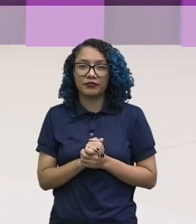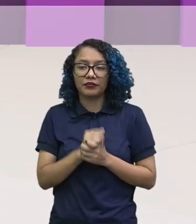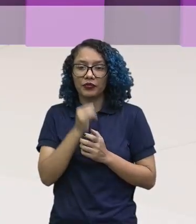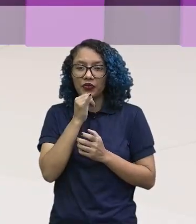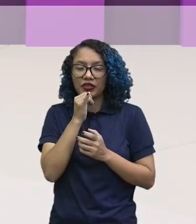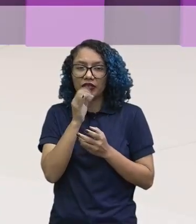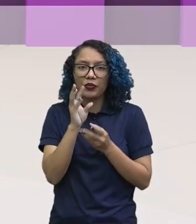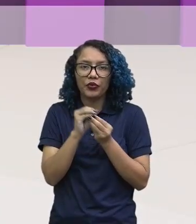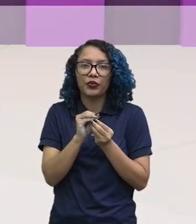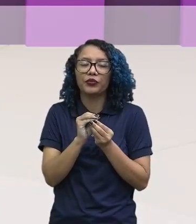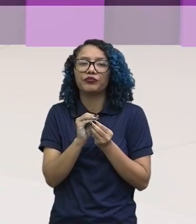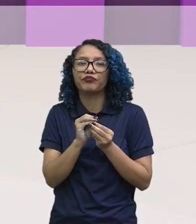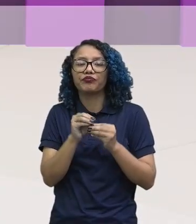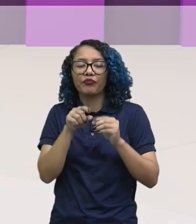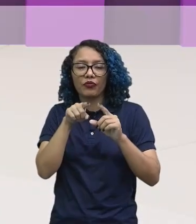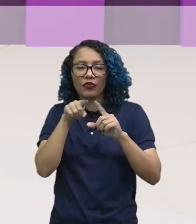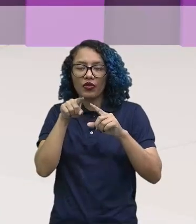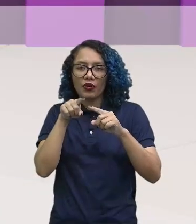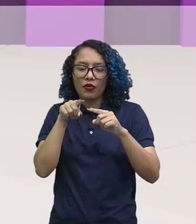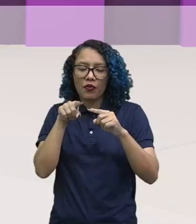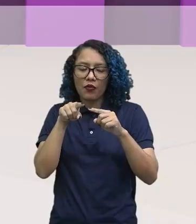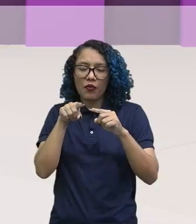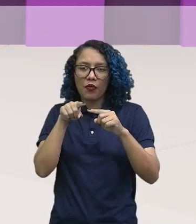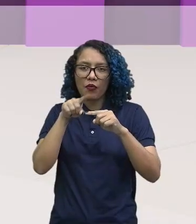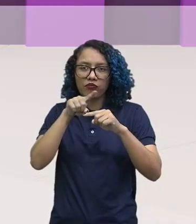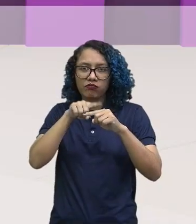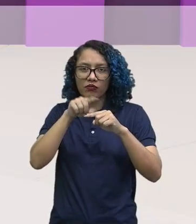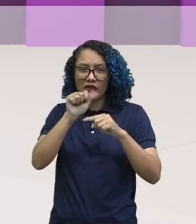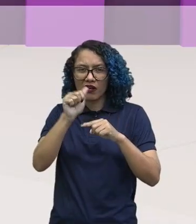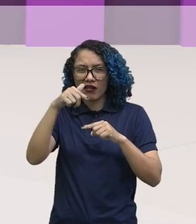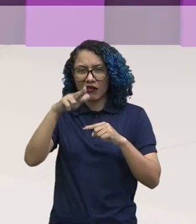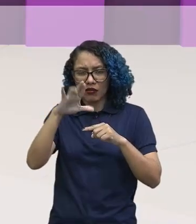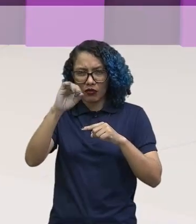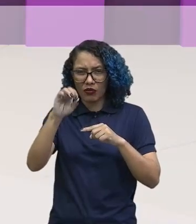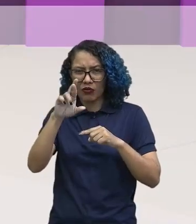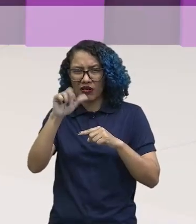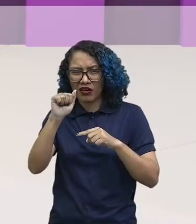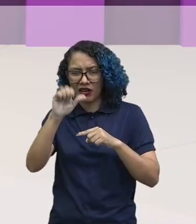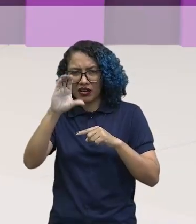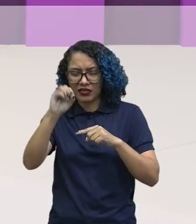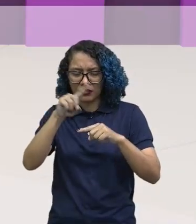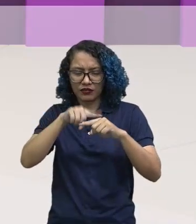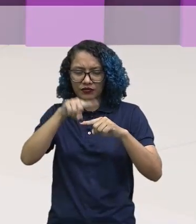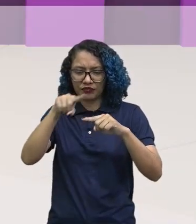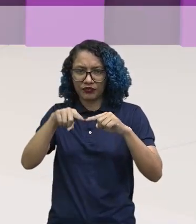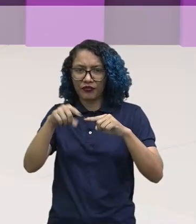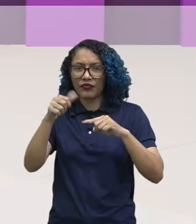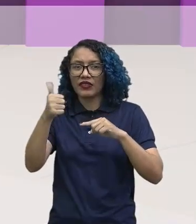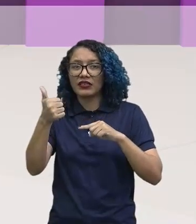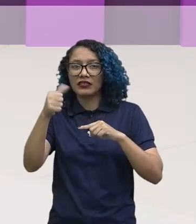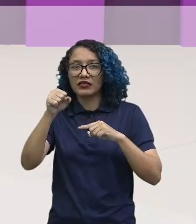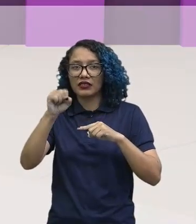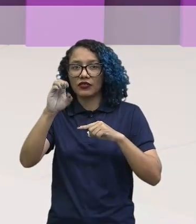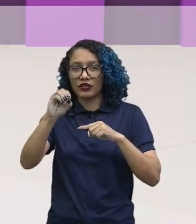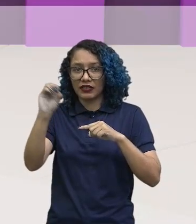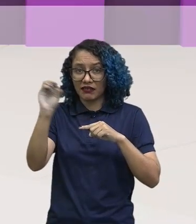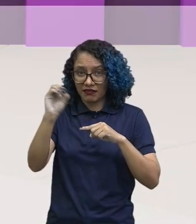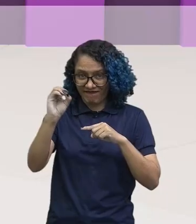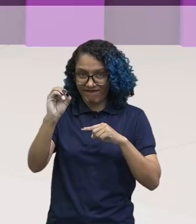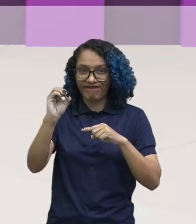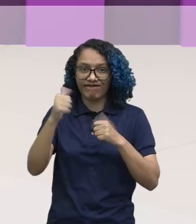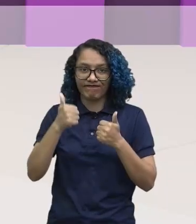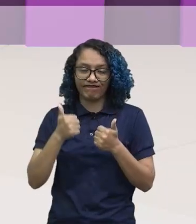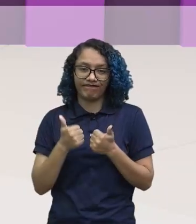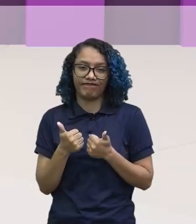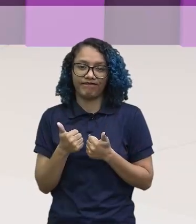medida do ângulo, o ângulo raso é um ângulo que mede 180 graus. Tudo bem? Esse é o dito como ângulo raso. Tá